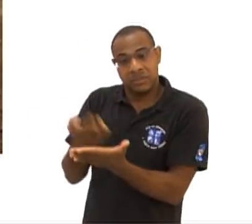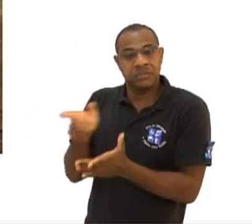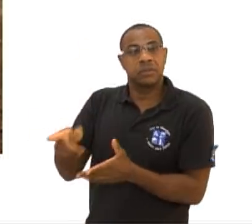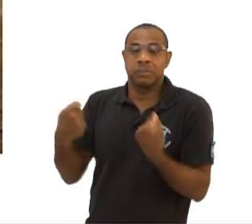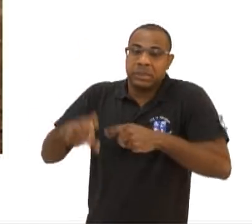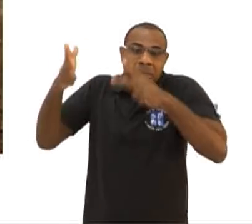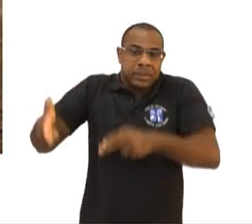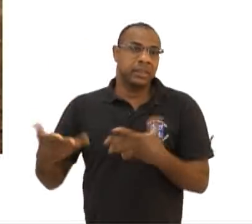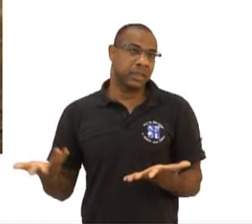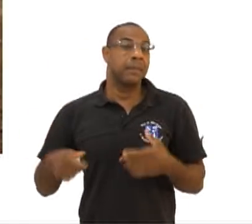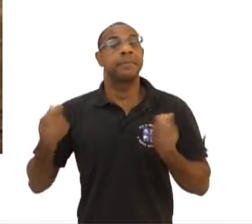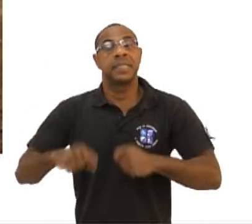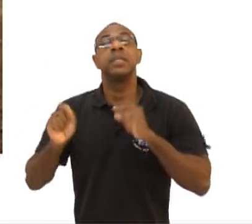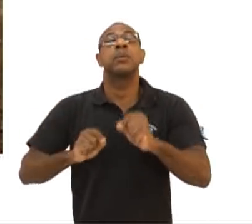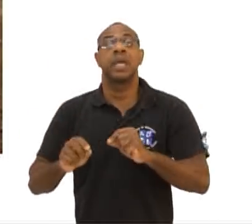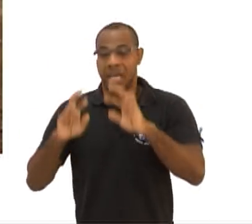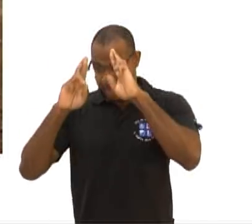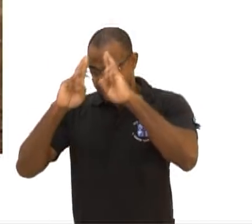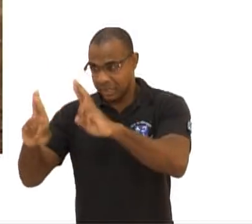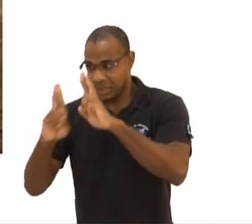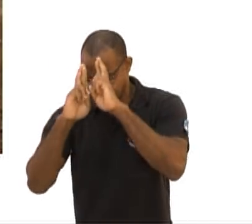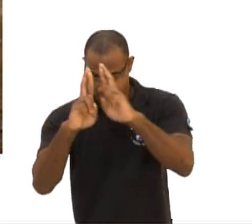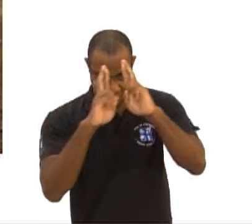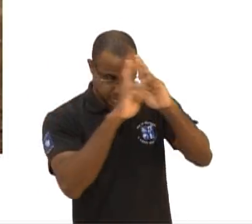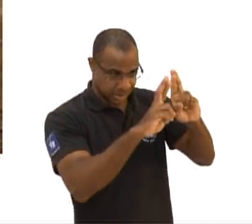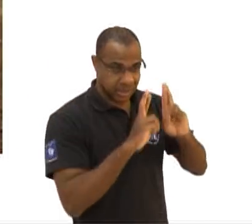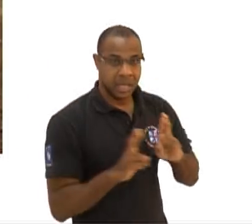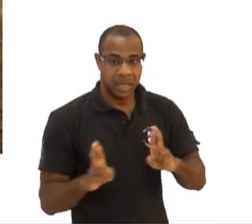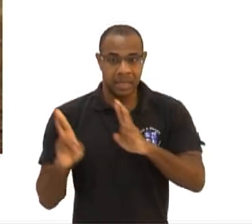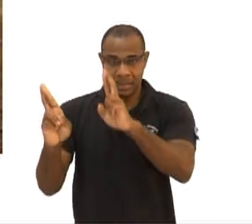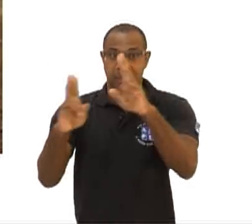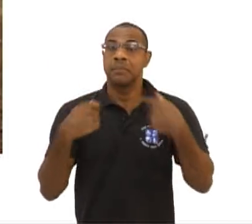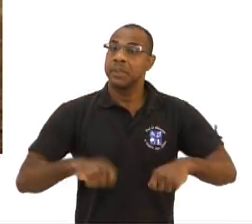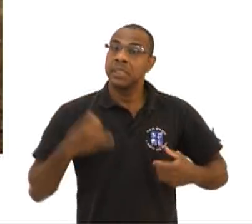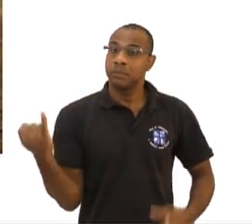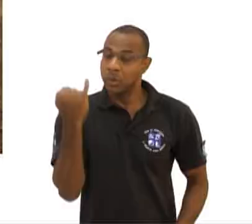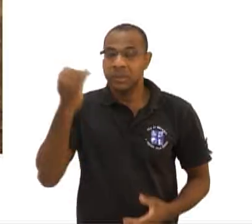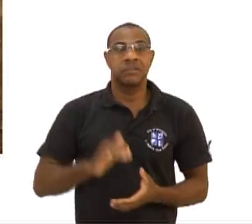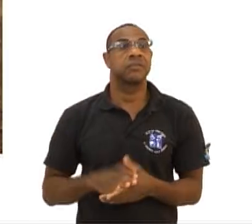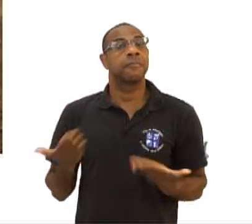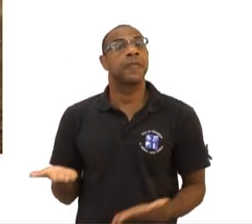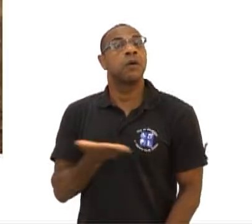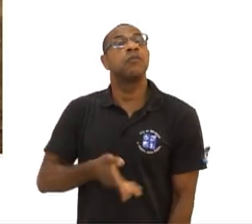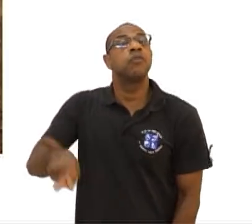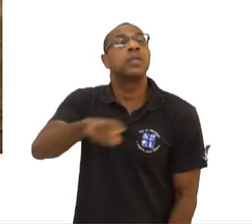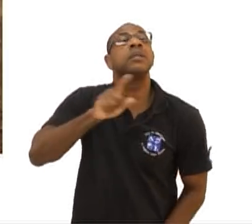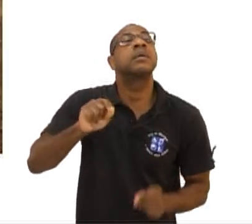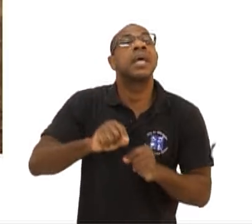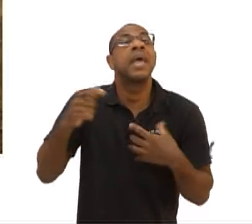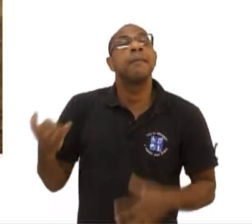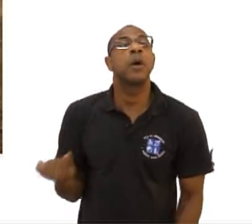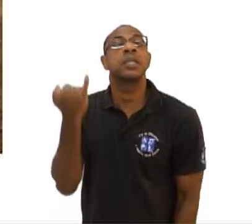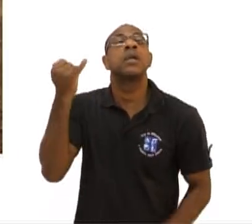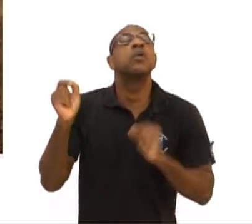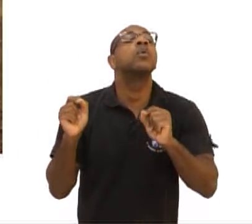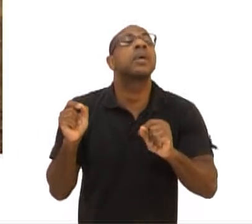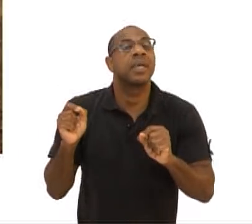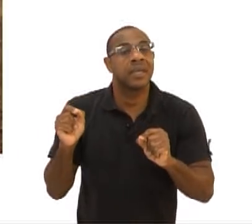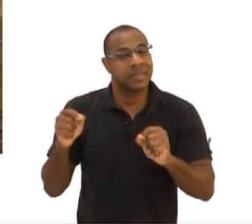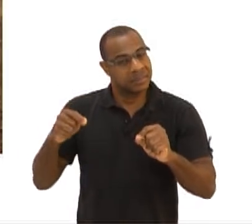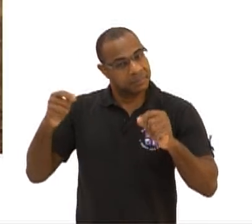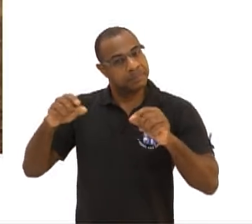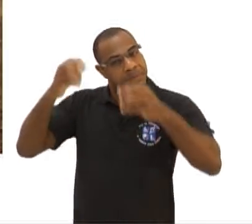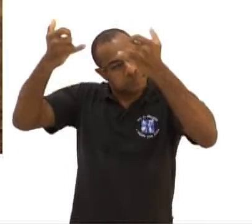de respeitar. E quando estamos falando aqui de mitologias, cosmovisões, elas são importantes porque